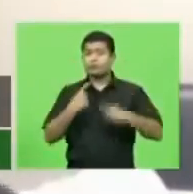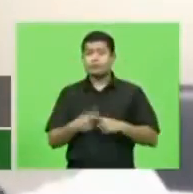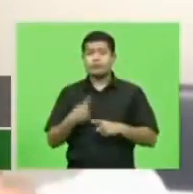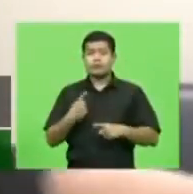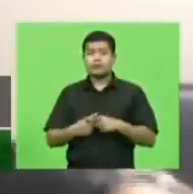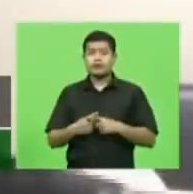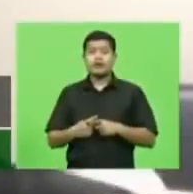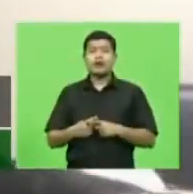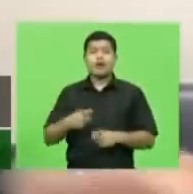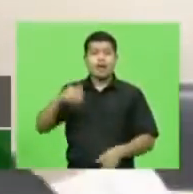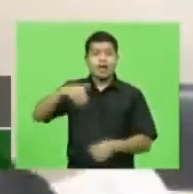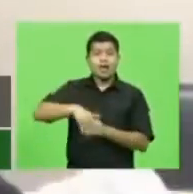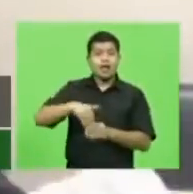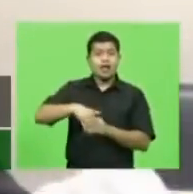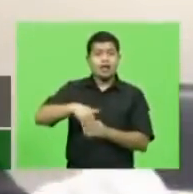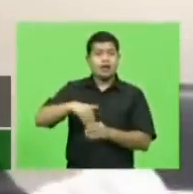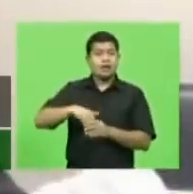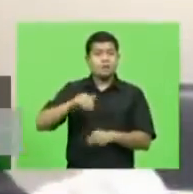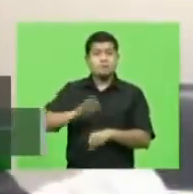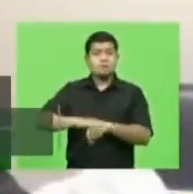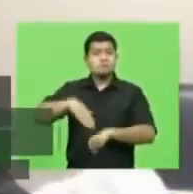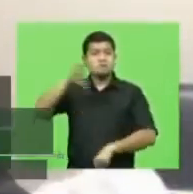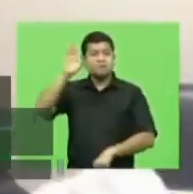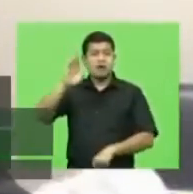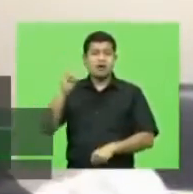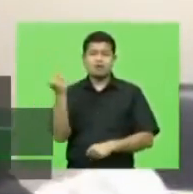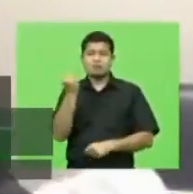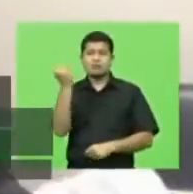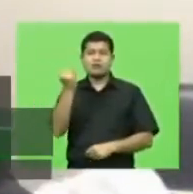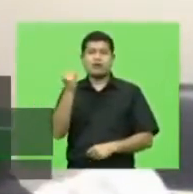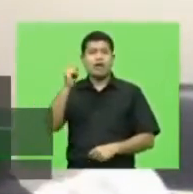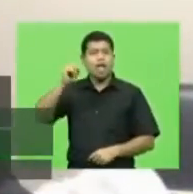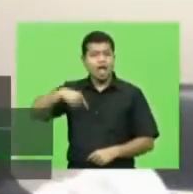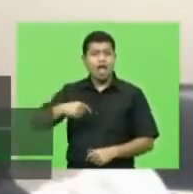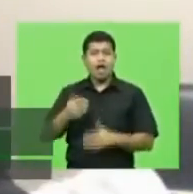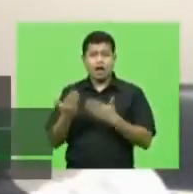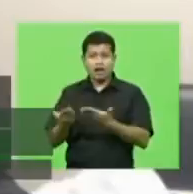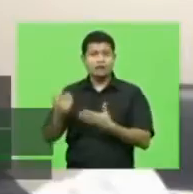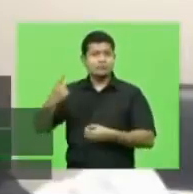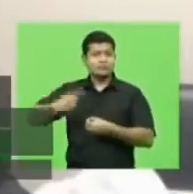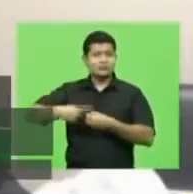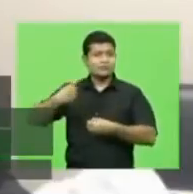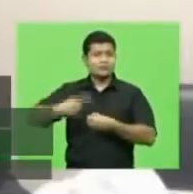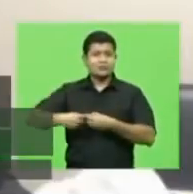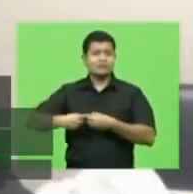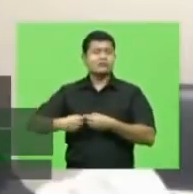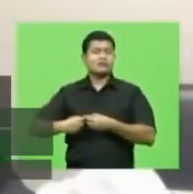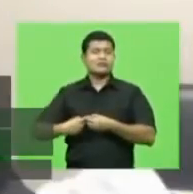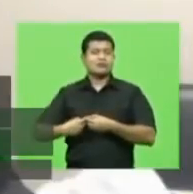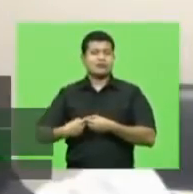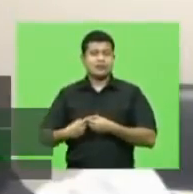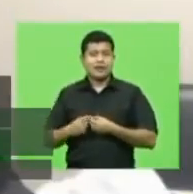eleição mais importante das nossas vidas é a eleição da cidade da gente, né? E se nessa eleição o povo